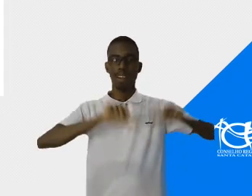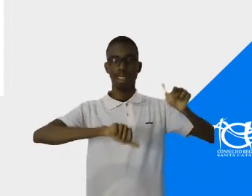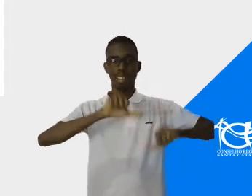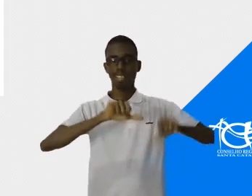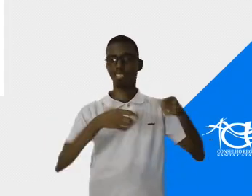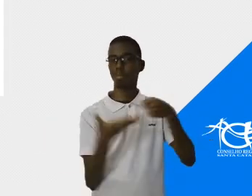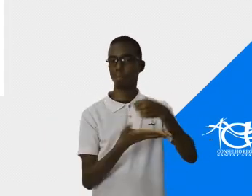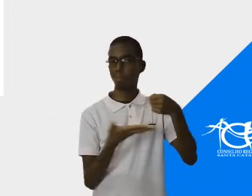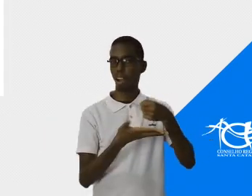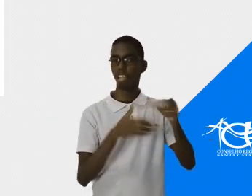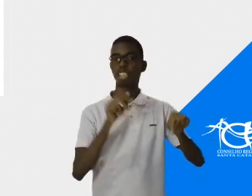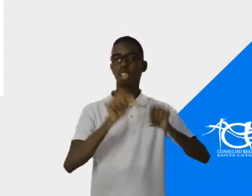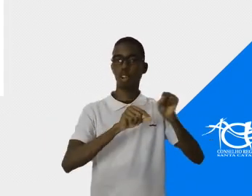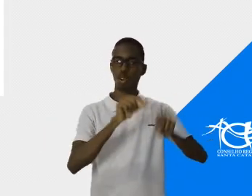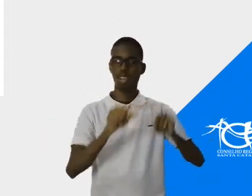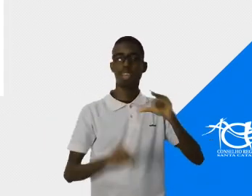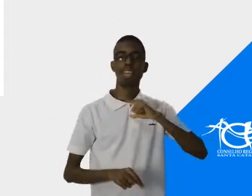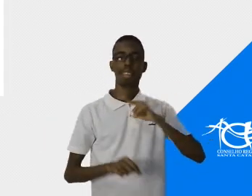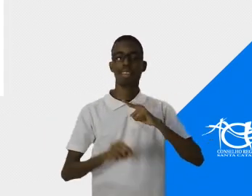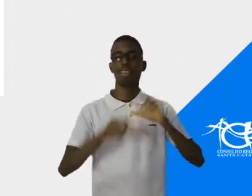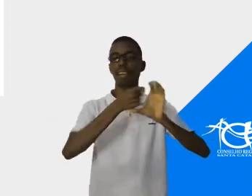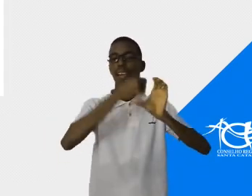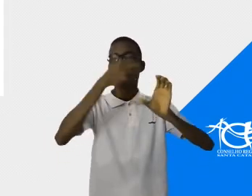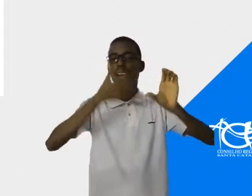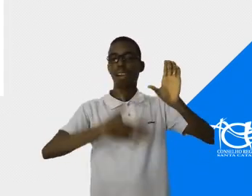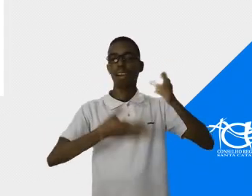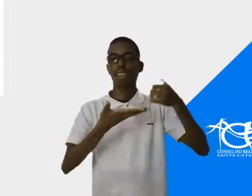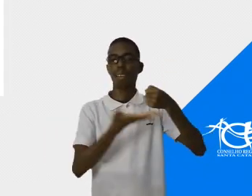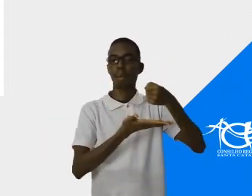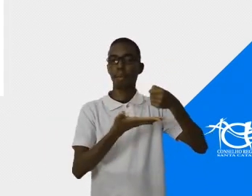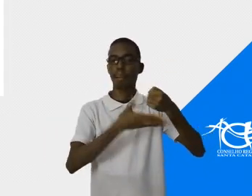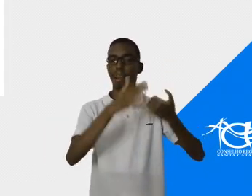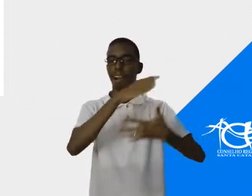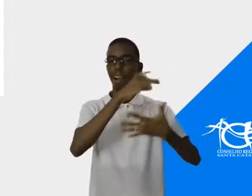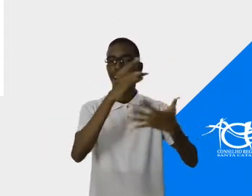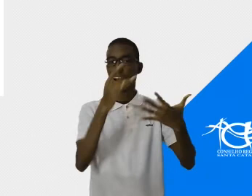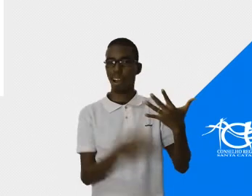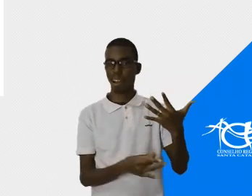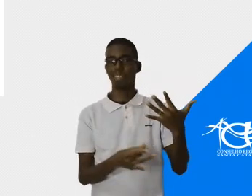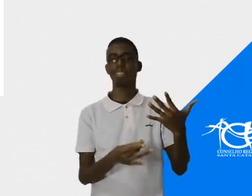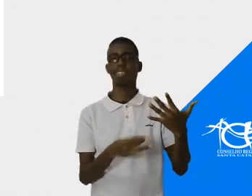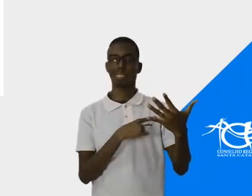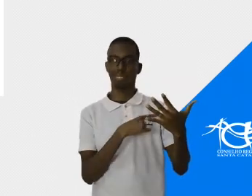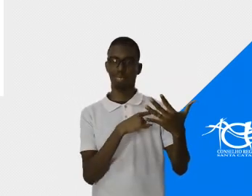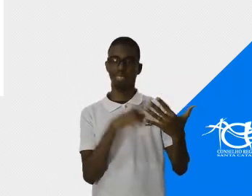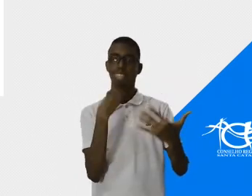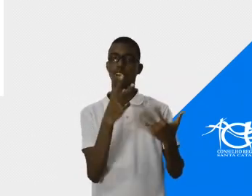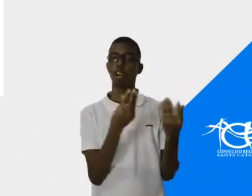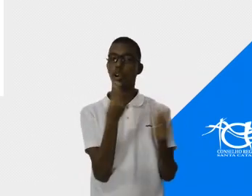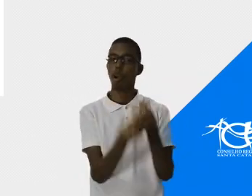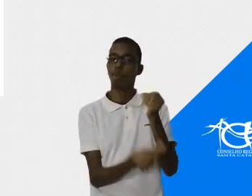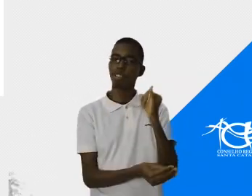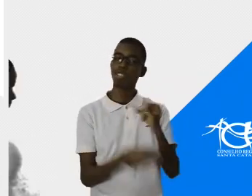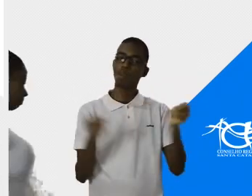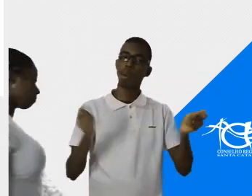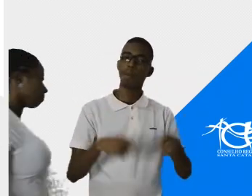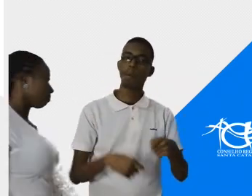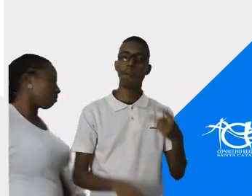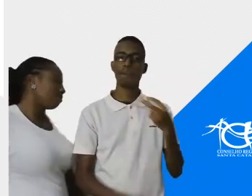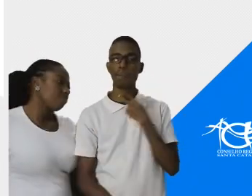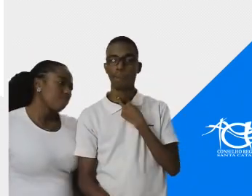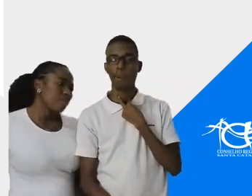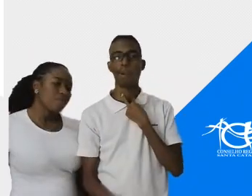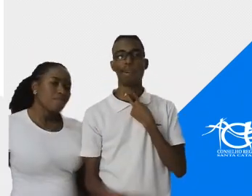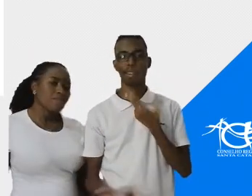chamadas aptidões básicas. É importante compreender o uso do termo aptidão nesse caso, porque aptidão não é competência, né? Se